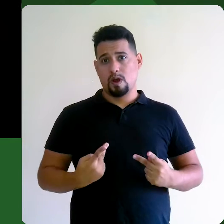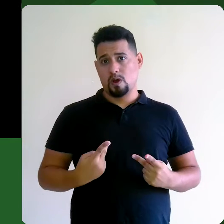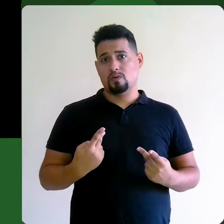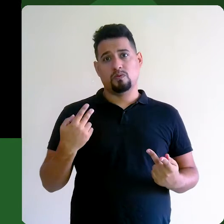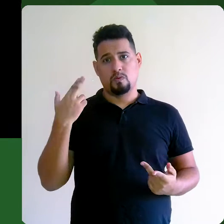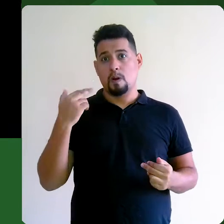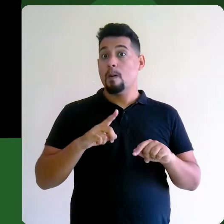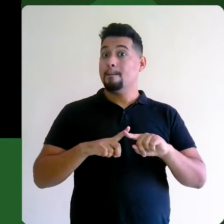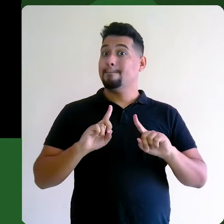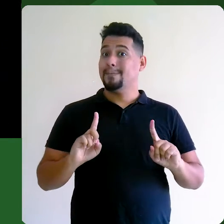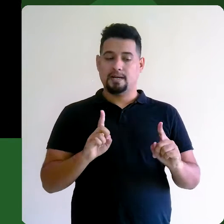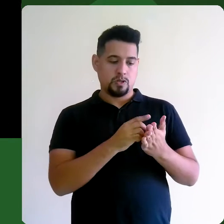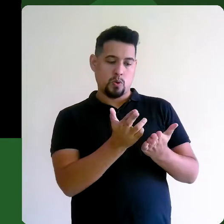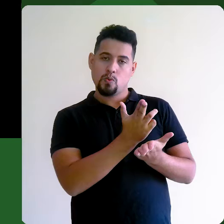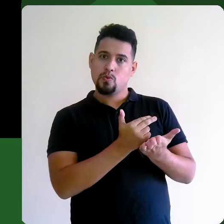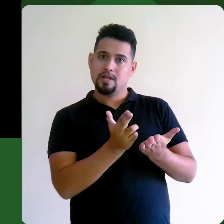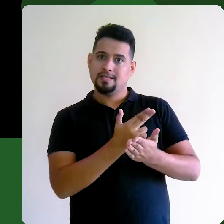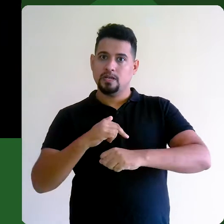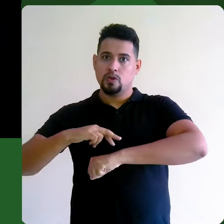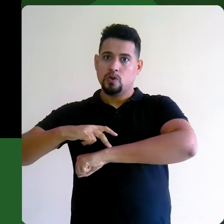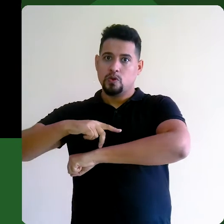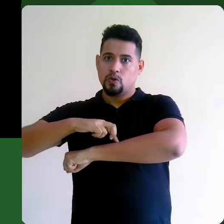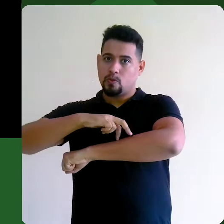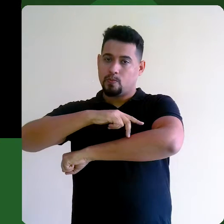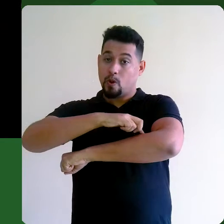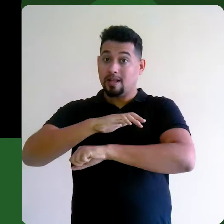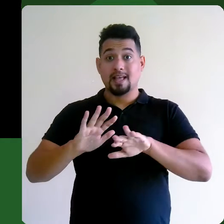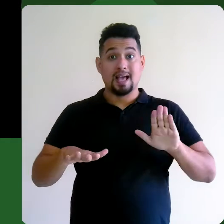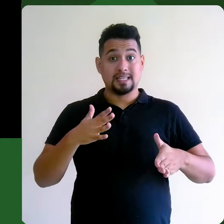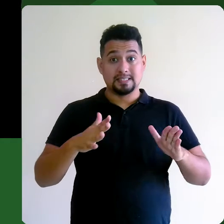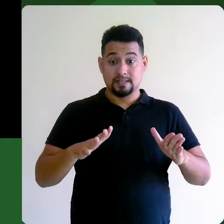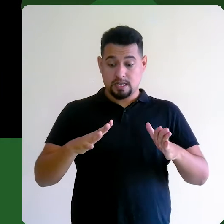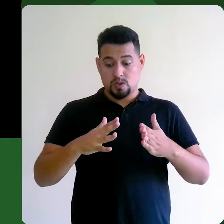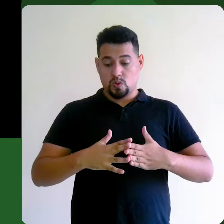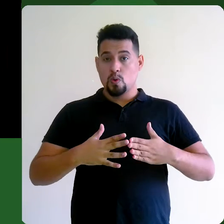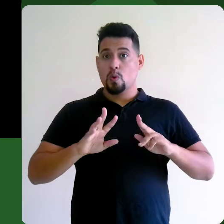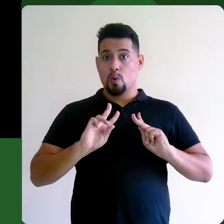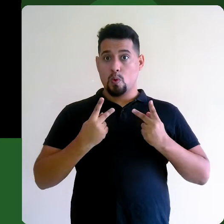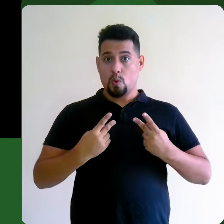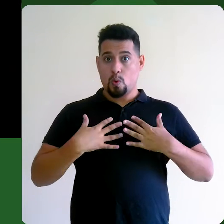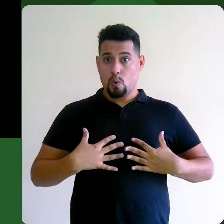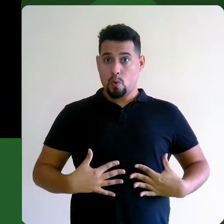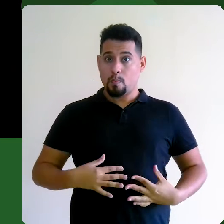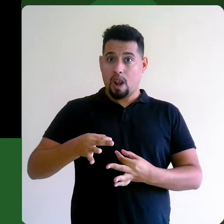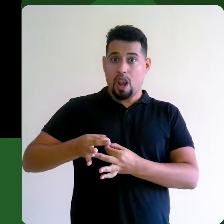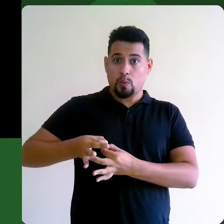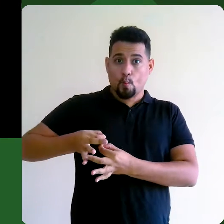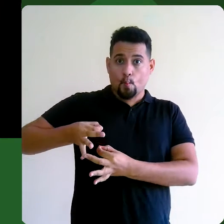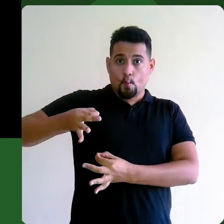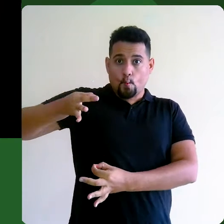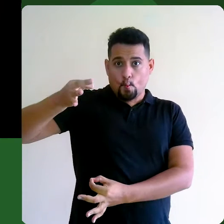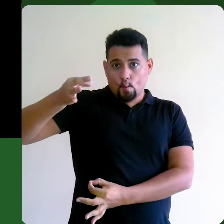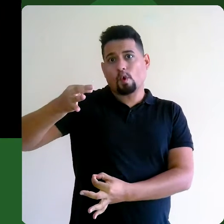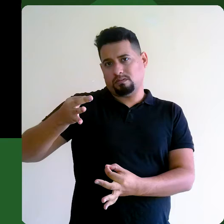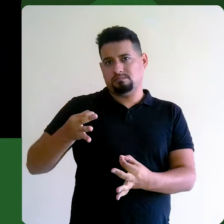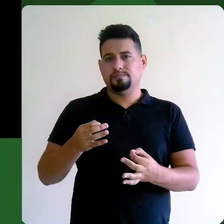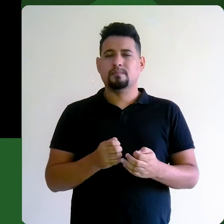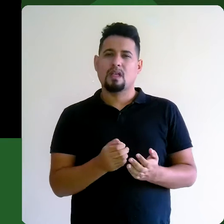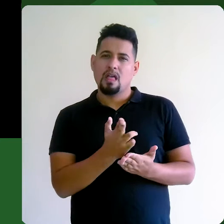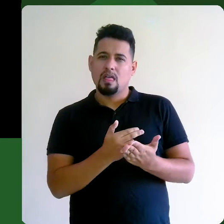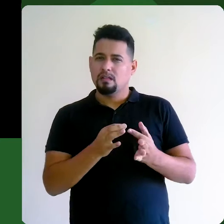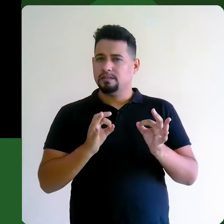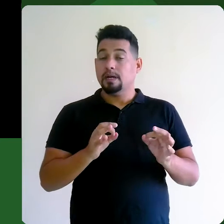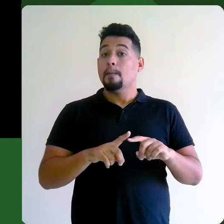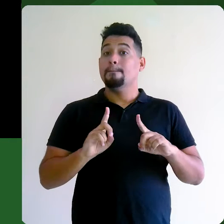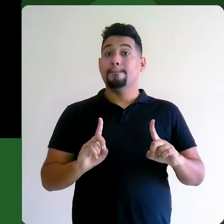normal. Já no desenho de moda, geralmente o corpo ele é mais alongado, para que ele fique com esse estilo mais estilizado, né?